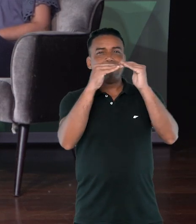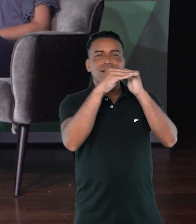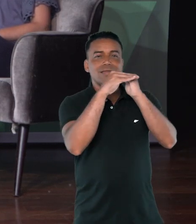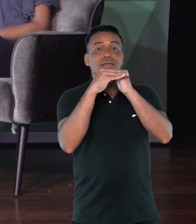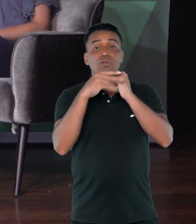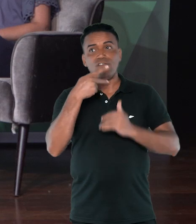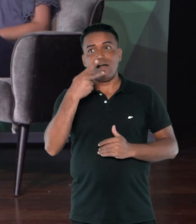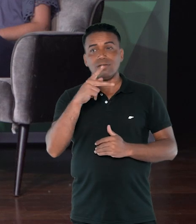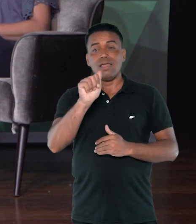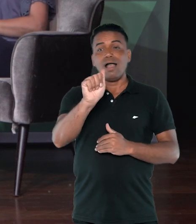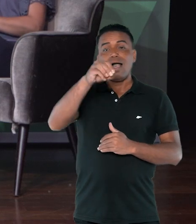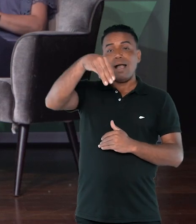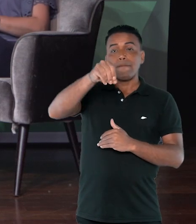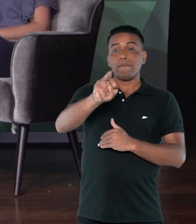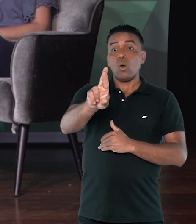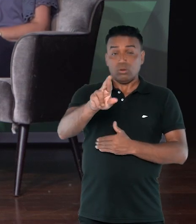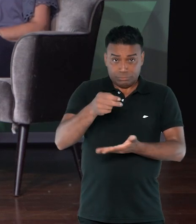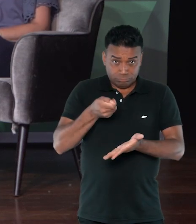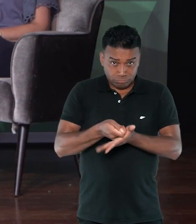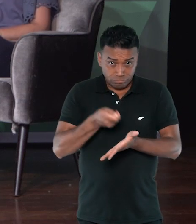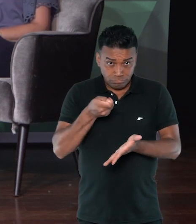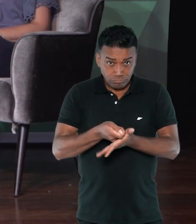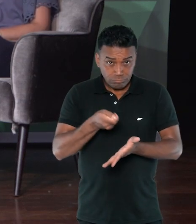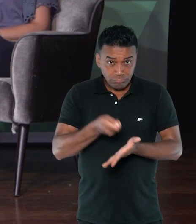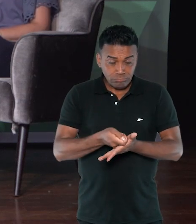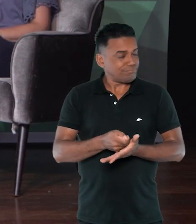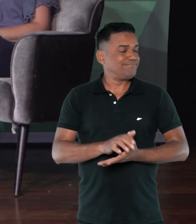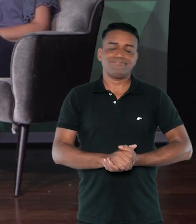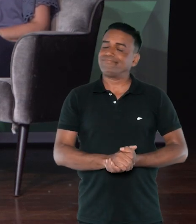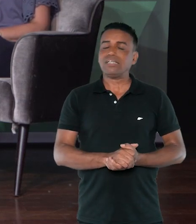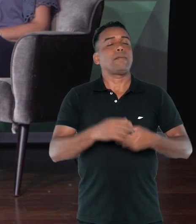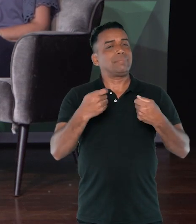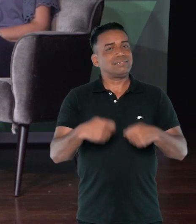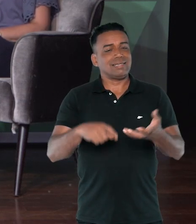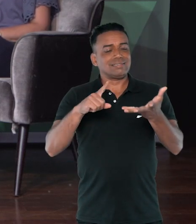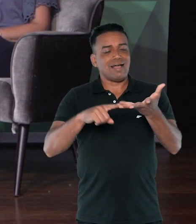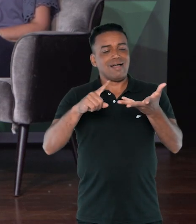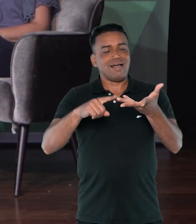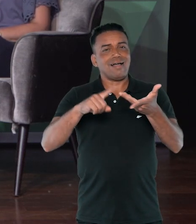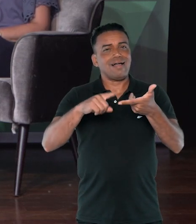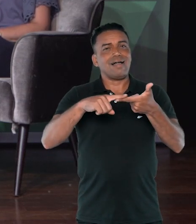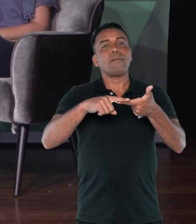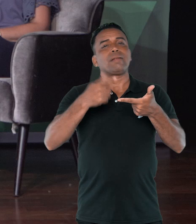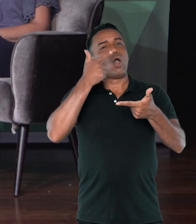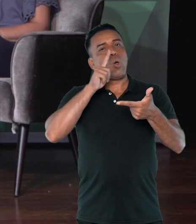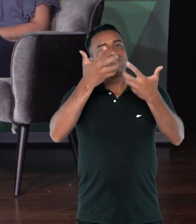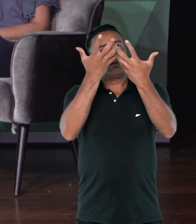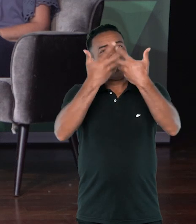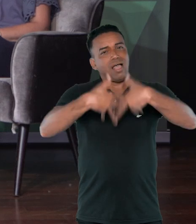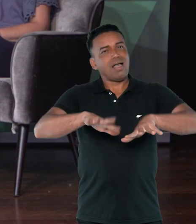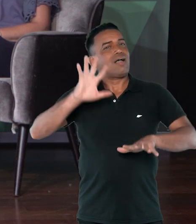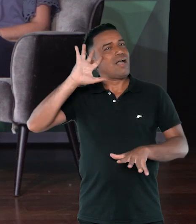trabalho. Engana-se quem acha que encontrou o amor e está tudo resolvido. Só está começando. Né? Meu